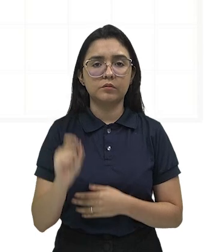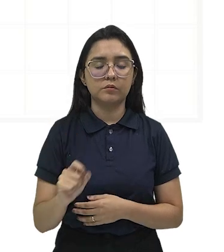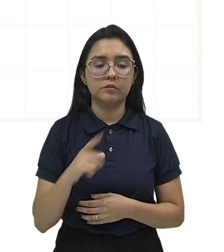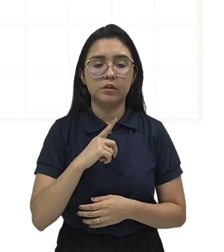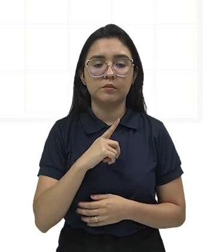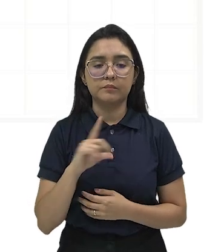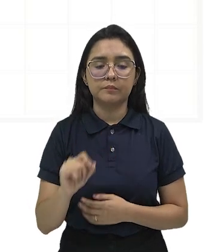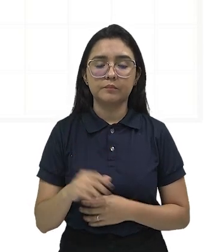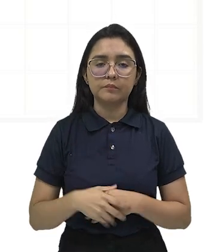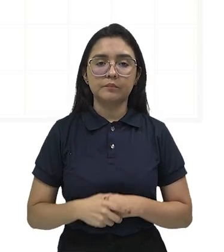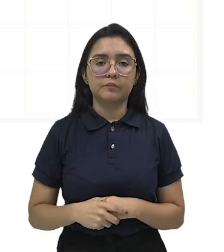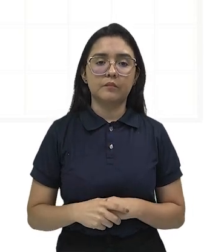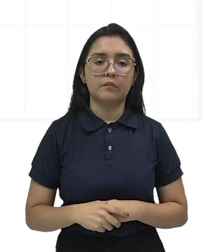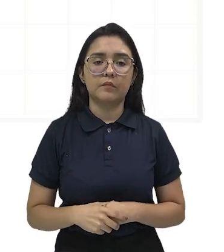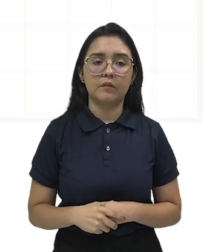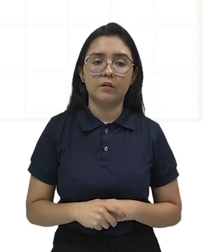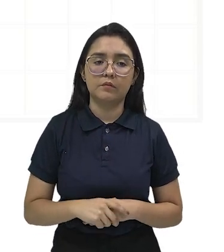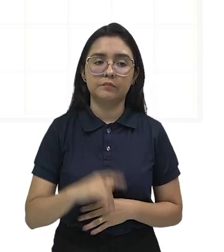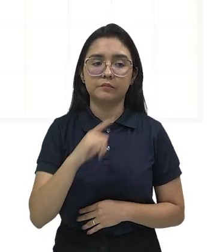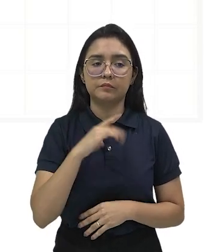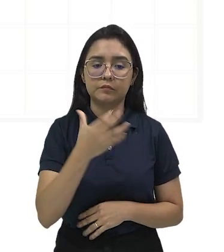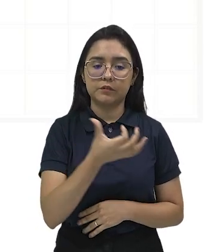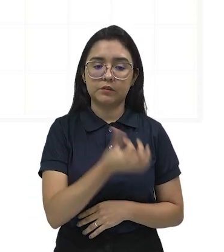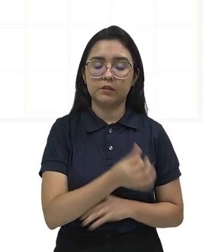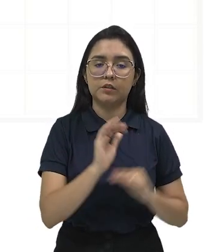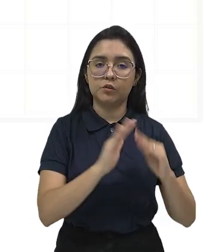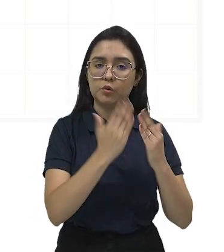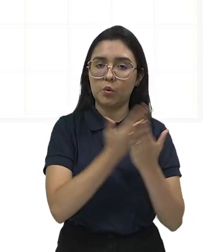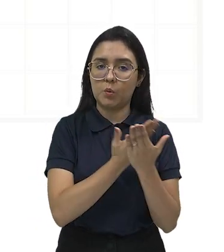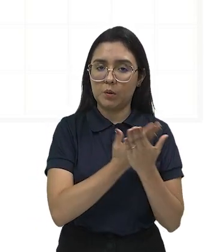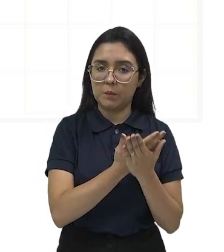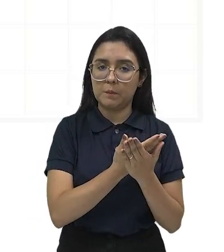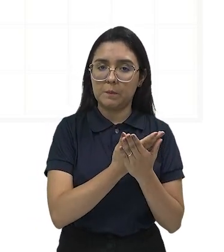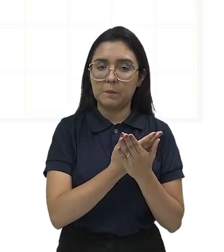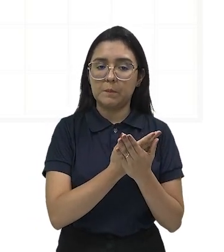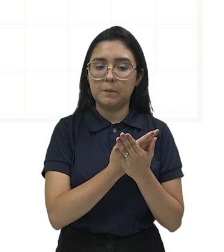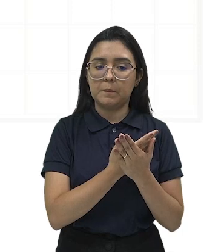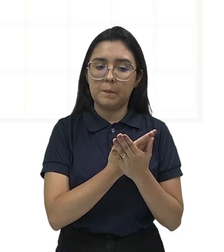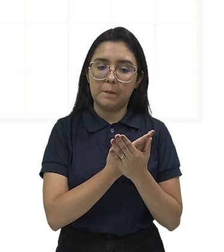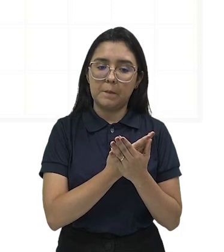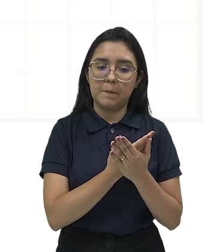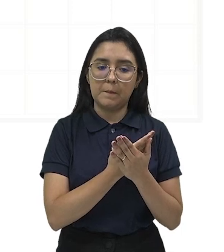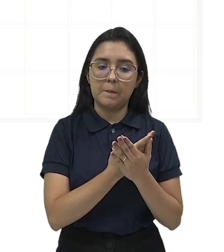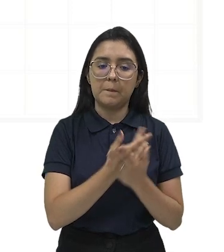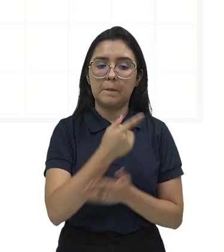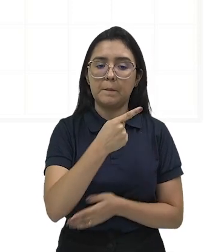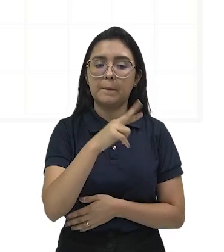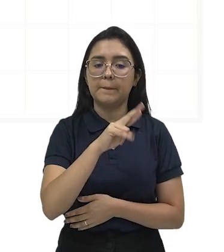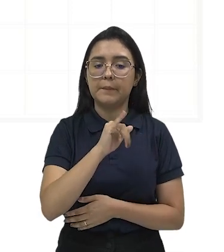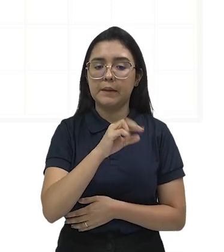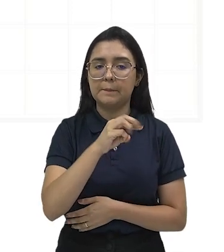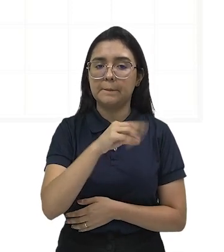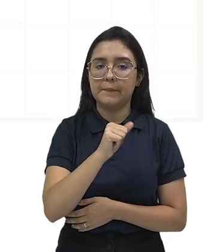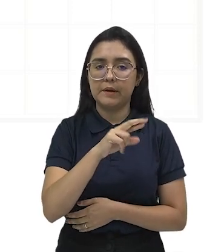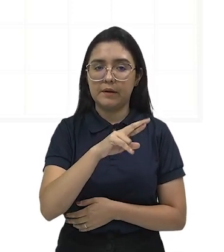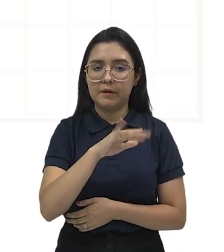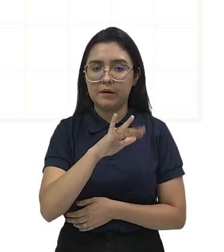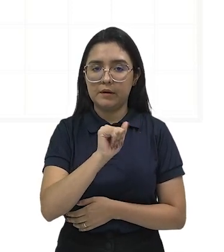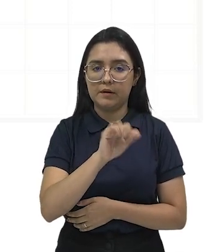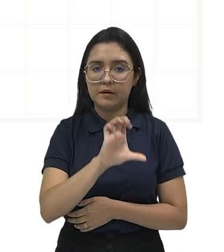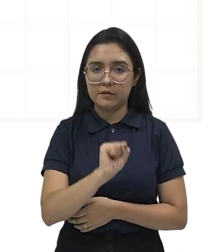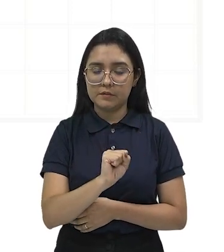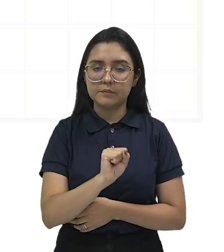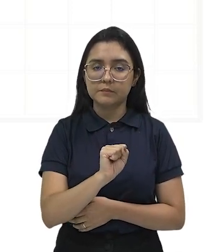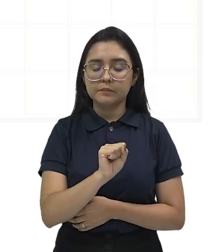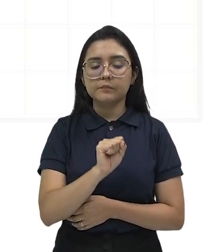escola, então ele tem 6 escolas primárias, então eu vou colocar 6 PRI. Beleza? Olha, aí